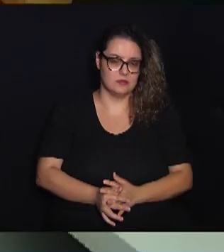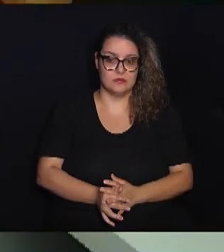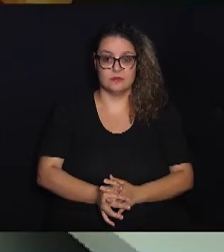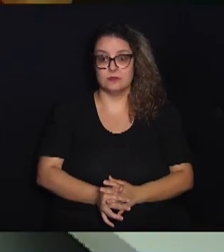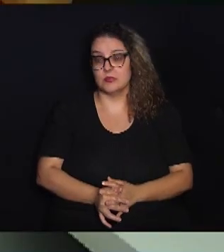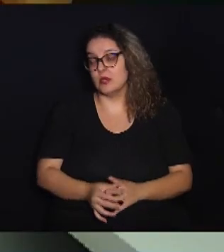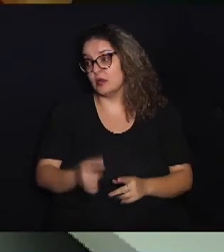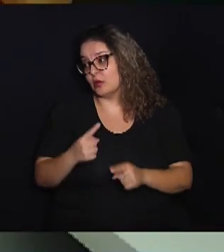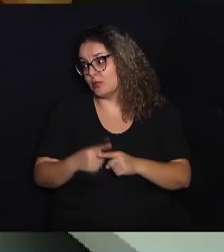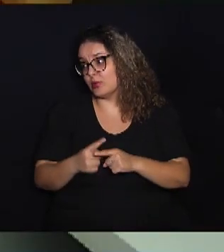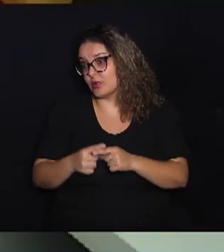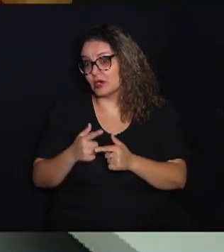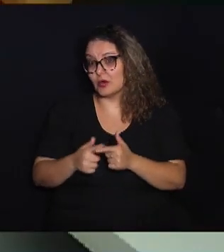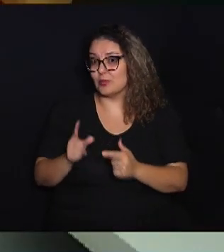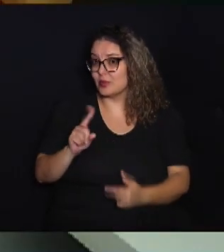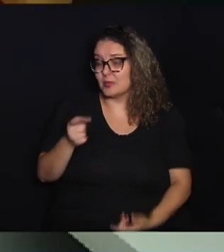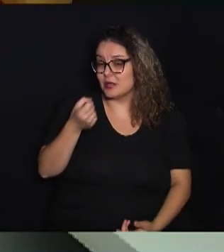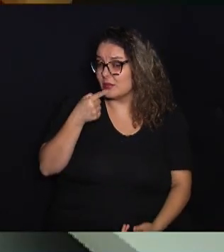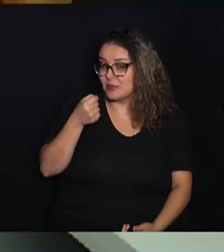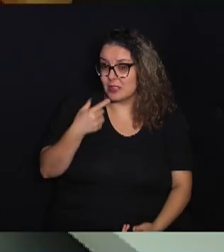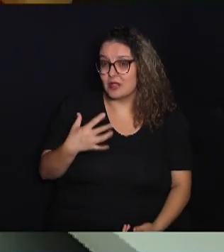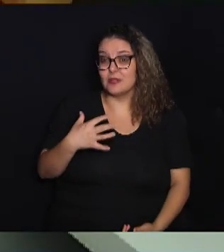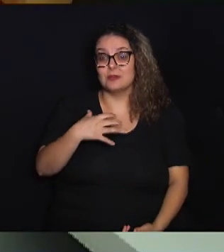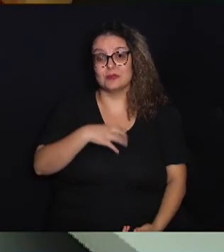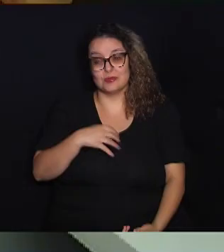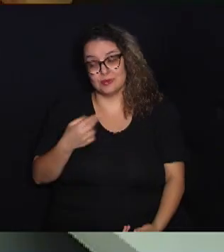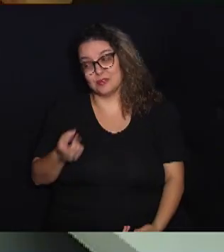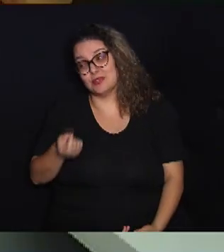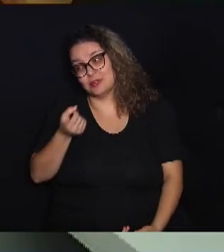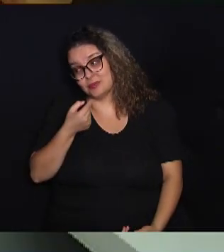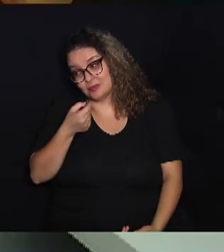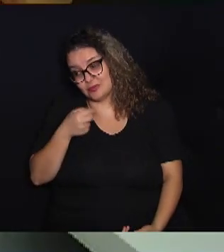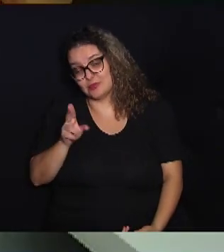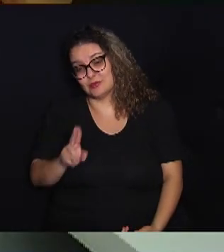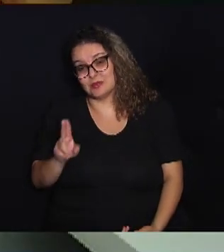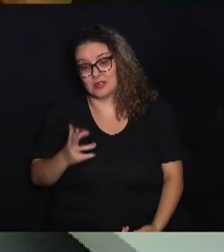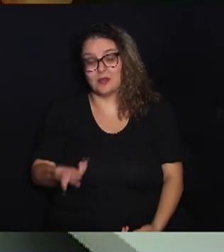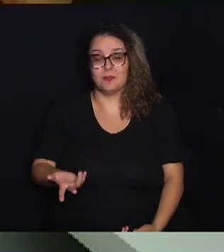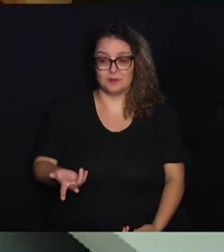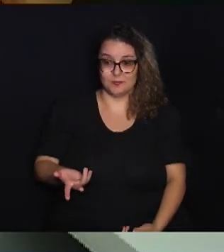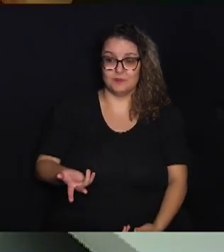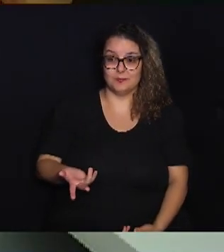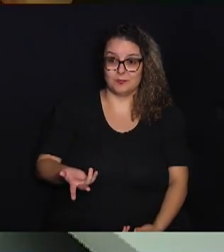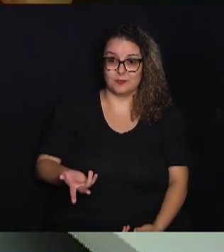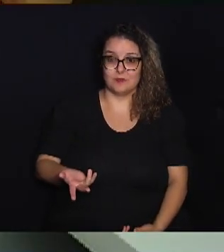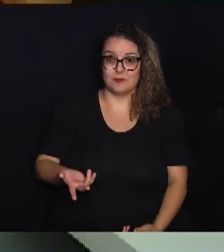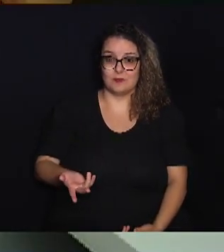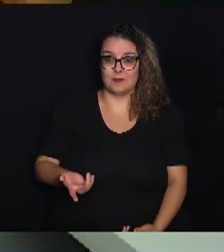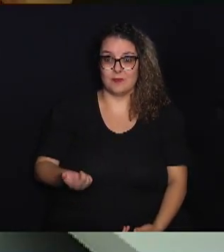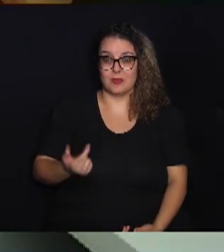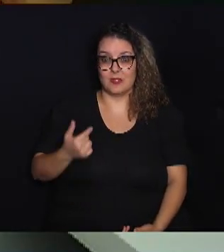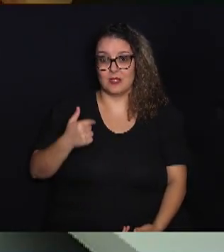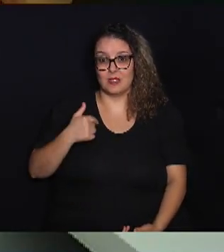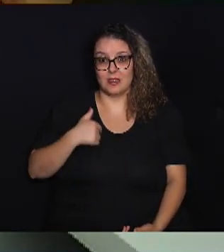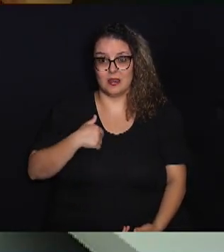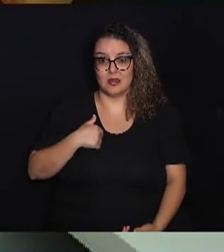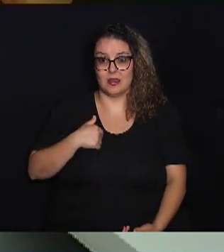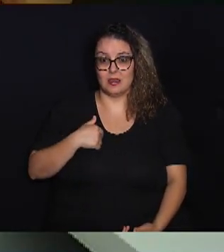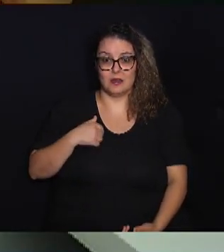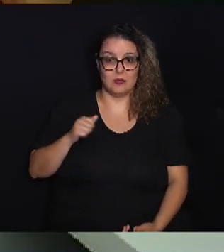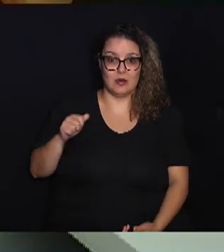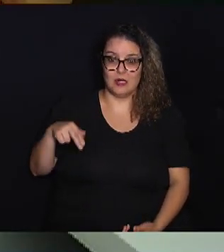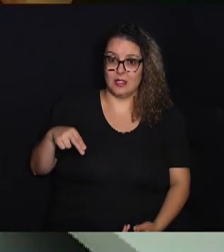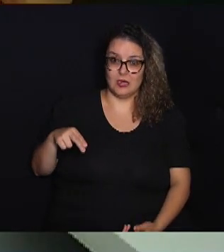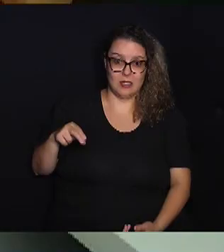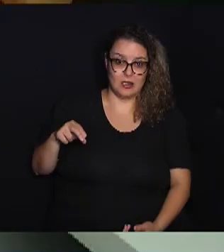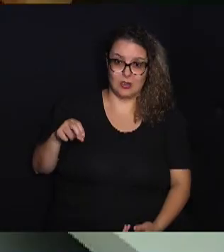Porque o problema não é nem o remédio, mas a forma errada de usar, né? Remédio, eu sou essencialmente alopata. Não sou